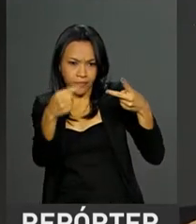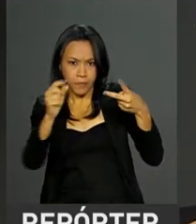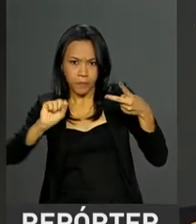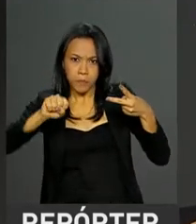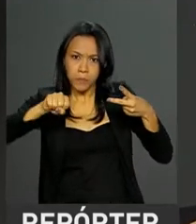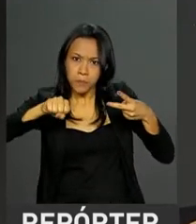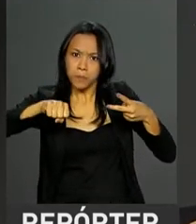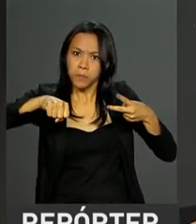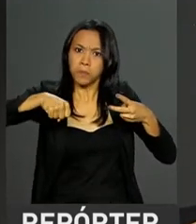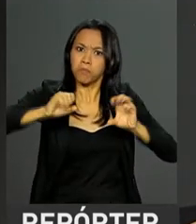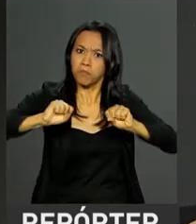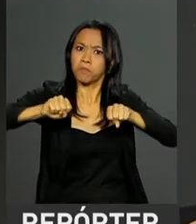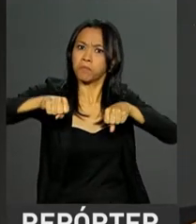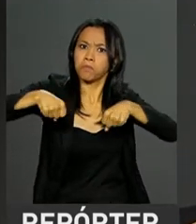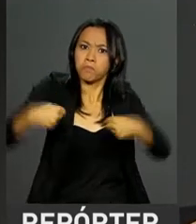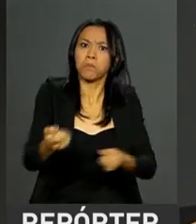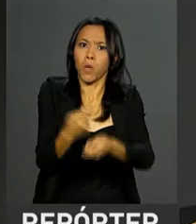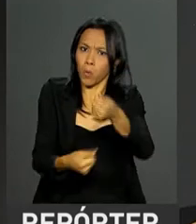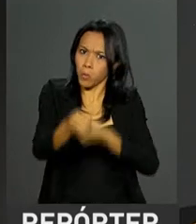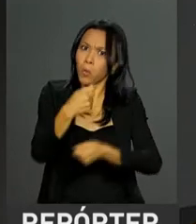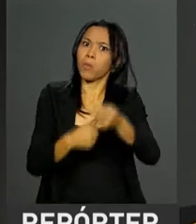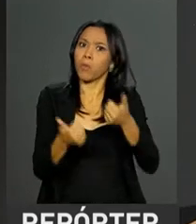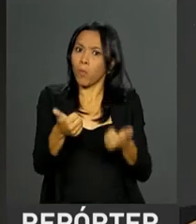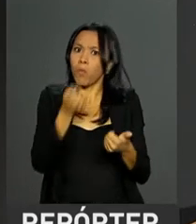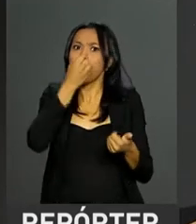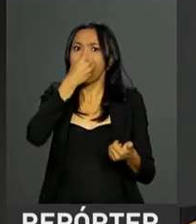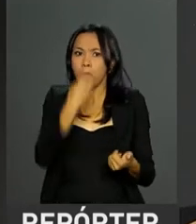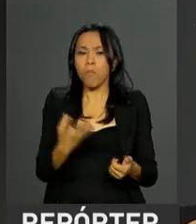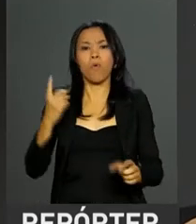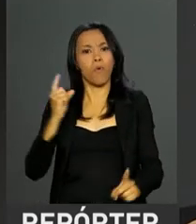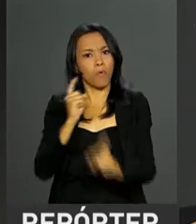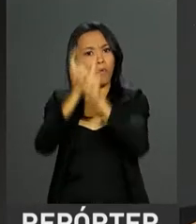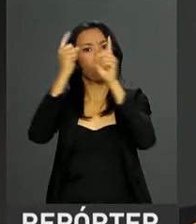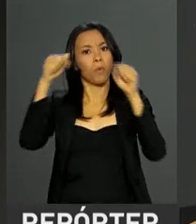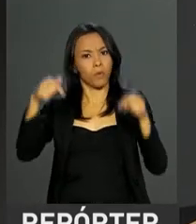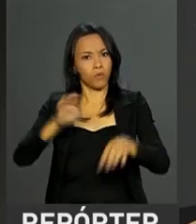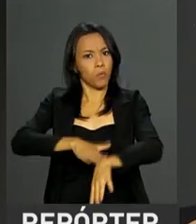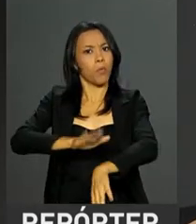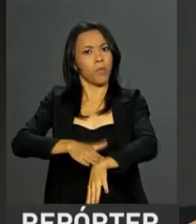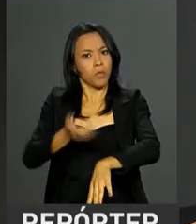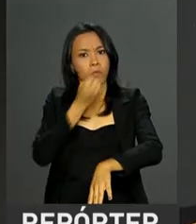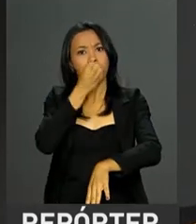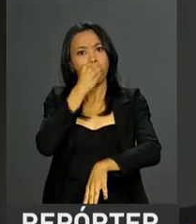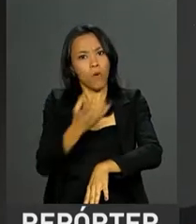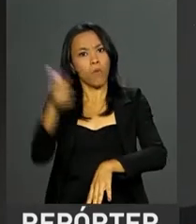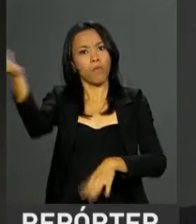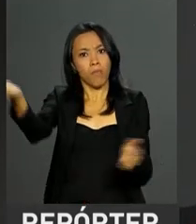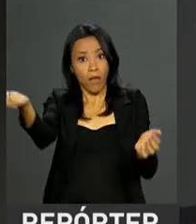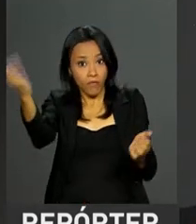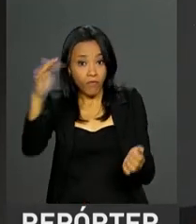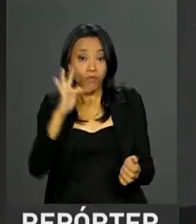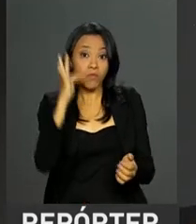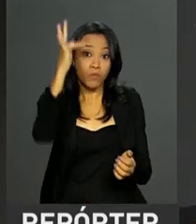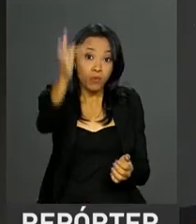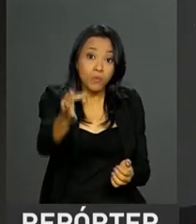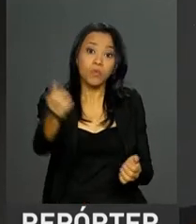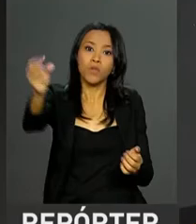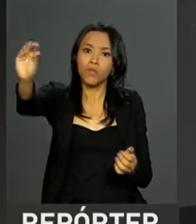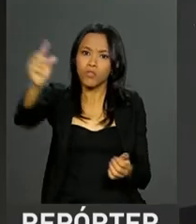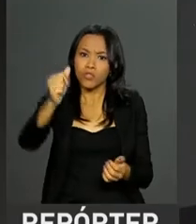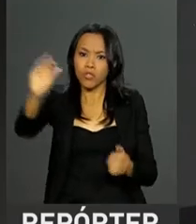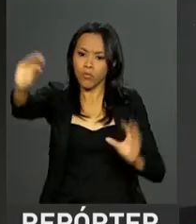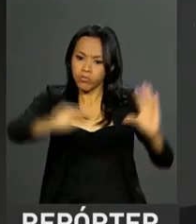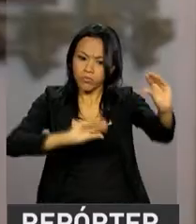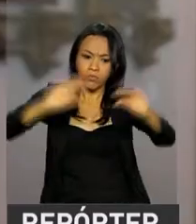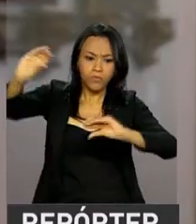econômico esse evento vem num bom momento para que realmente possa vir a atrair no futuro investimentos produtivos